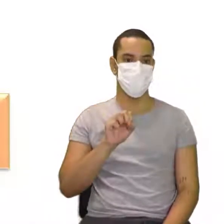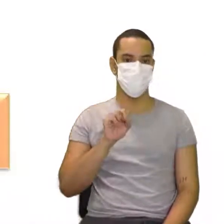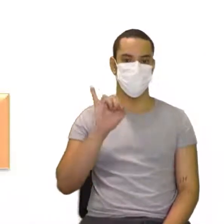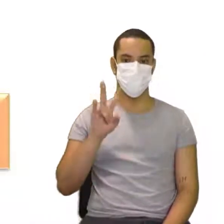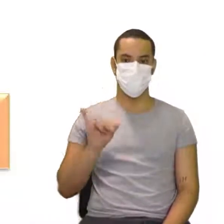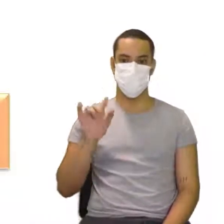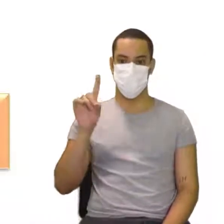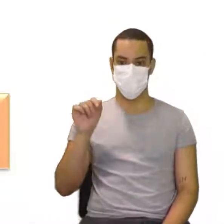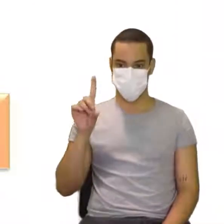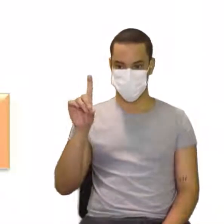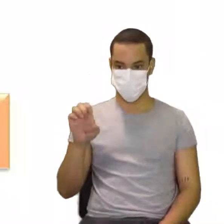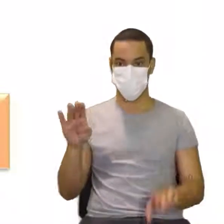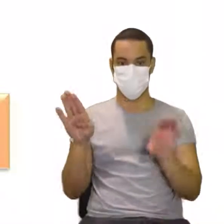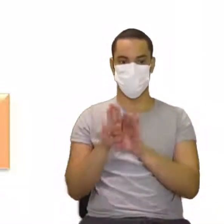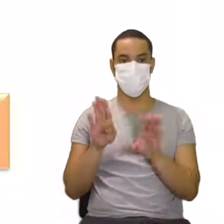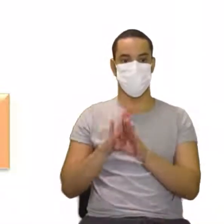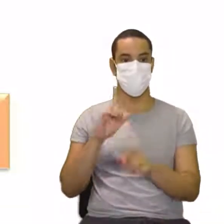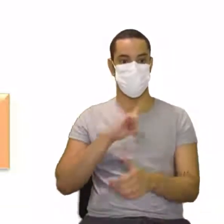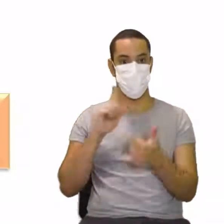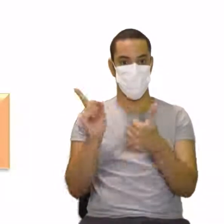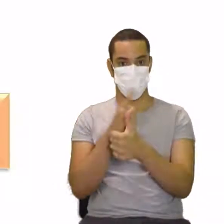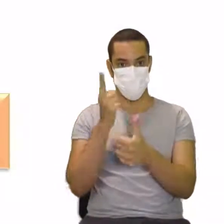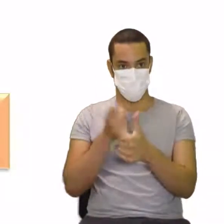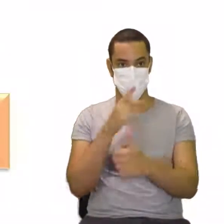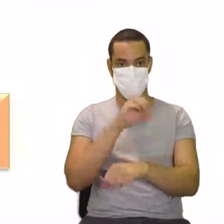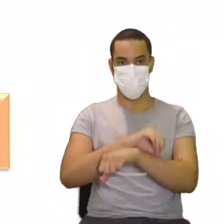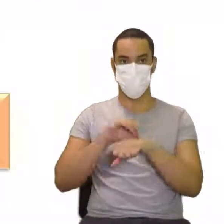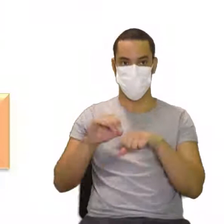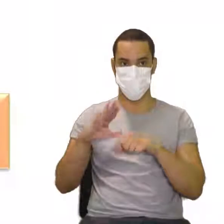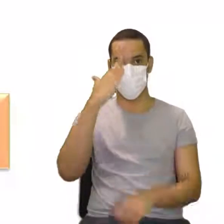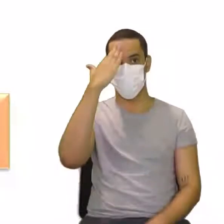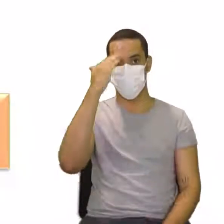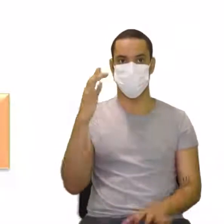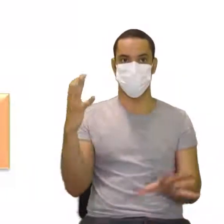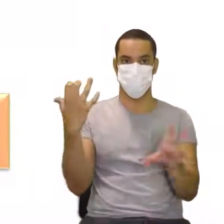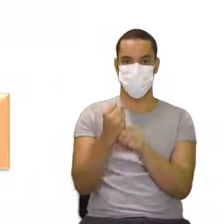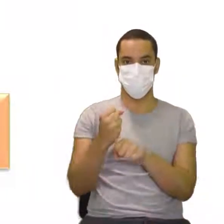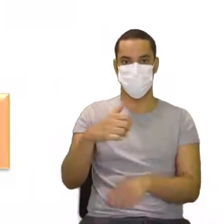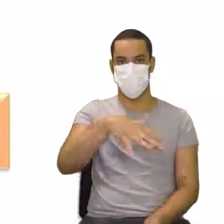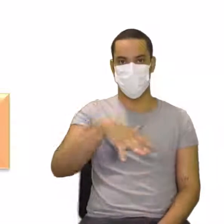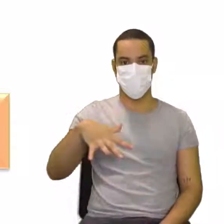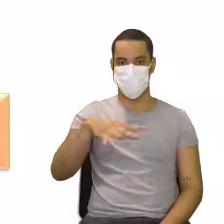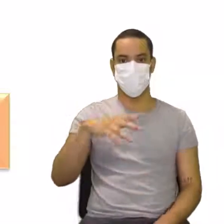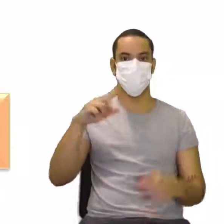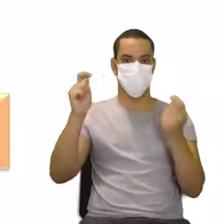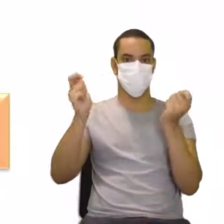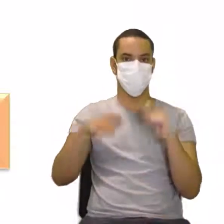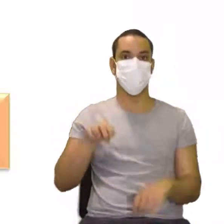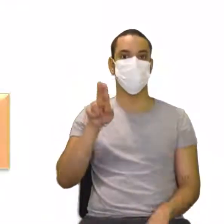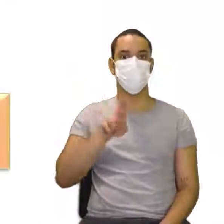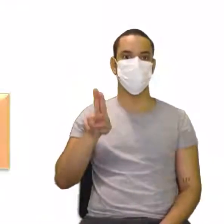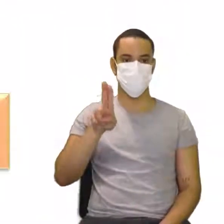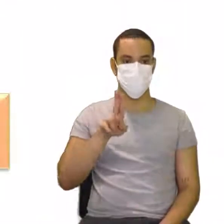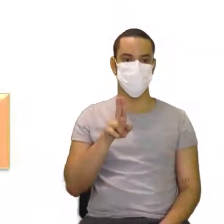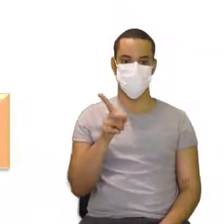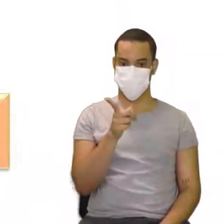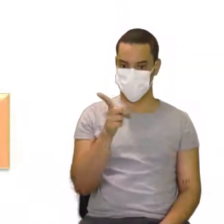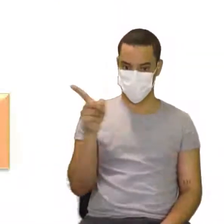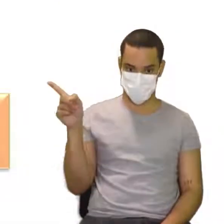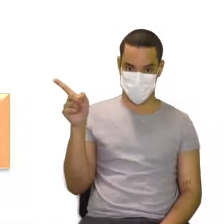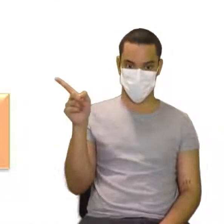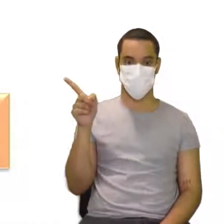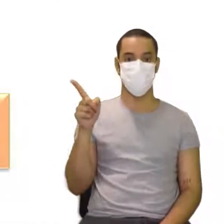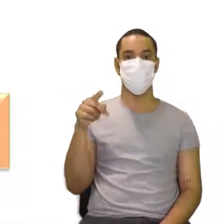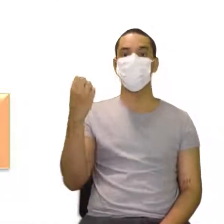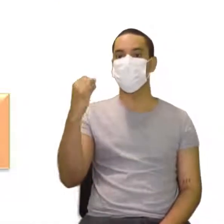certo? E nós temos aqui o nosso primeiro condutor. Para calcular o campo, nós podemos utilizar isso aqui. Para calcular a